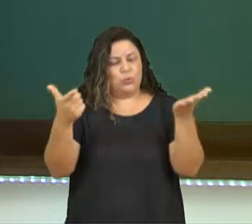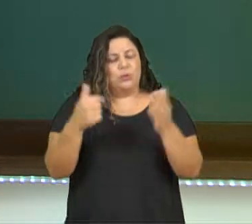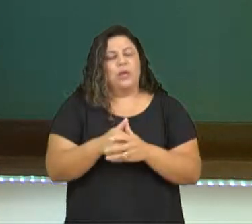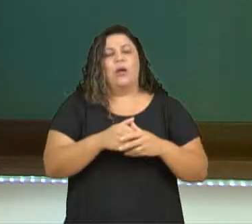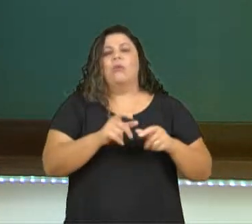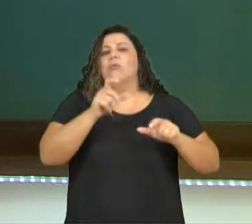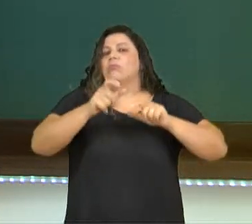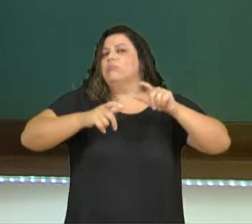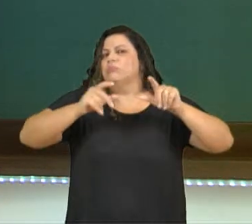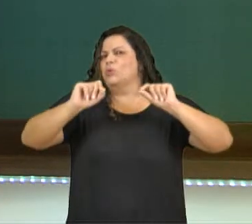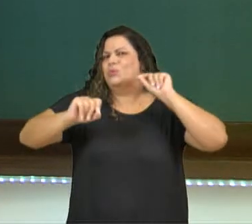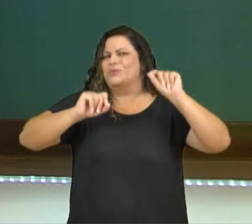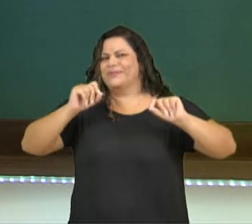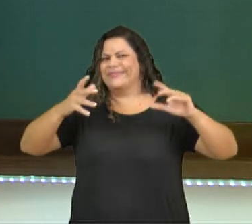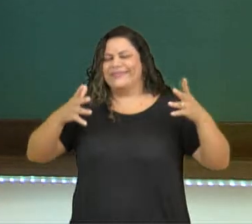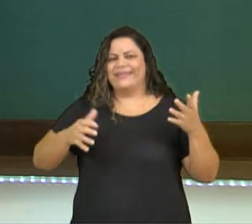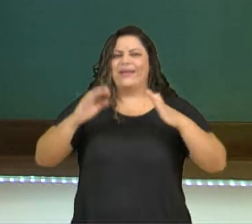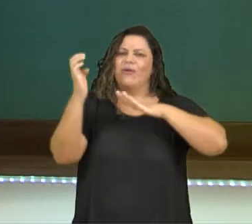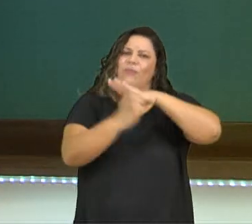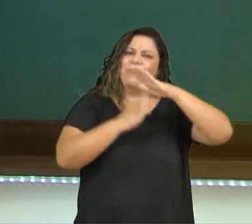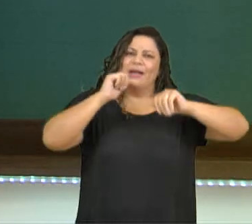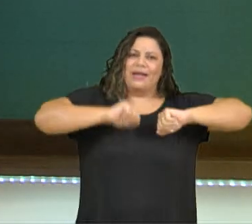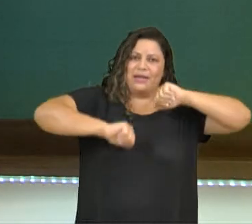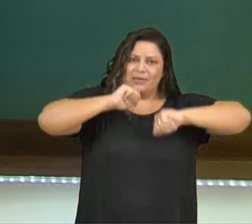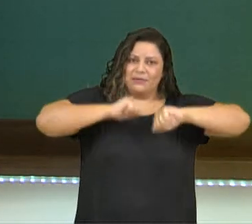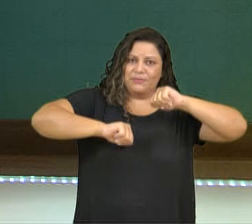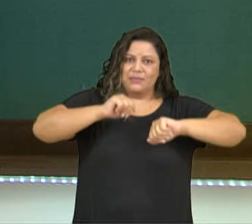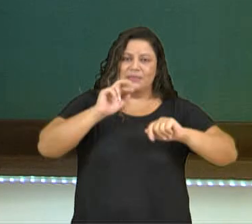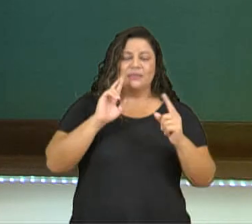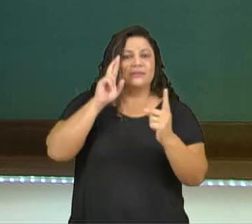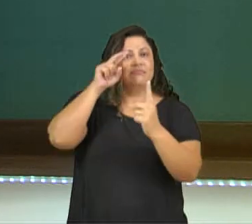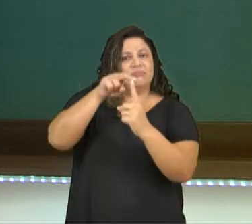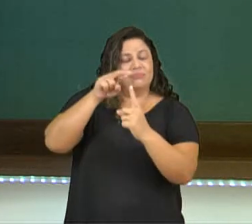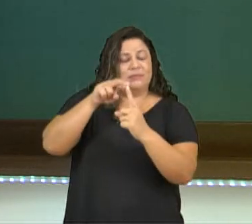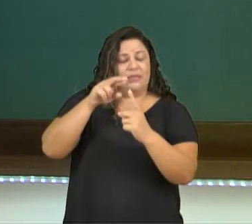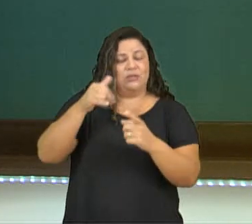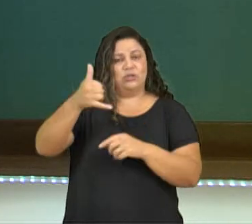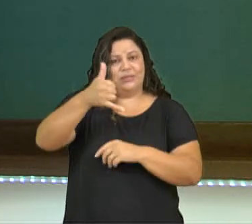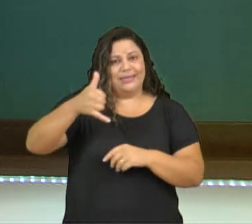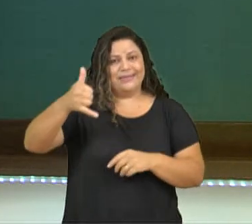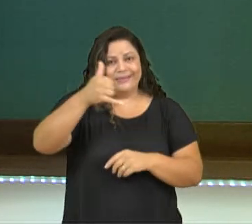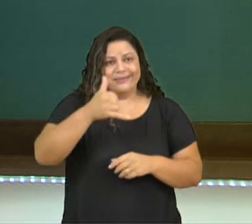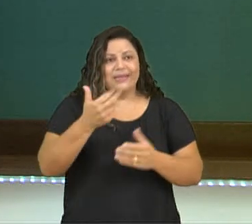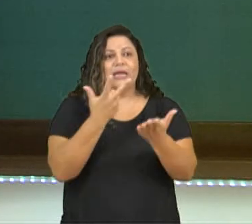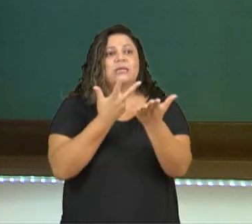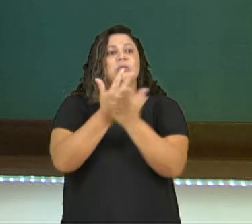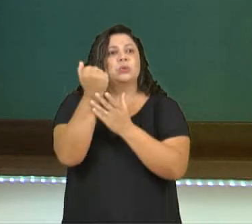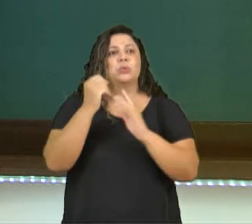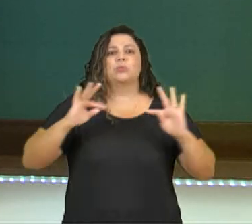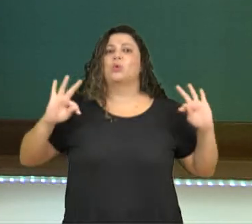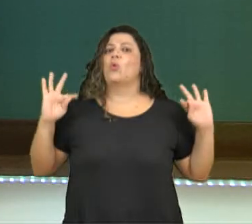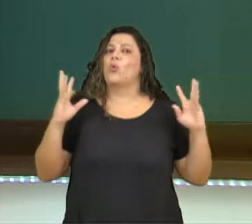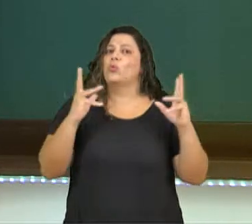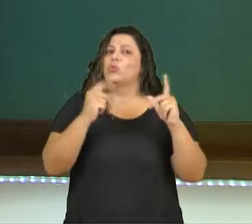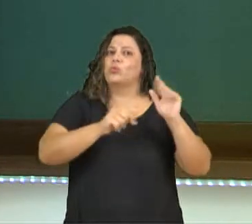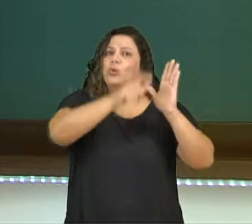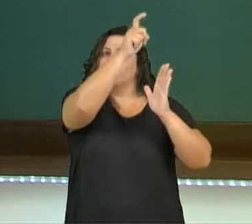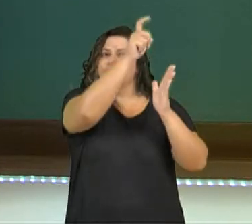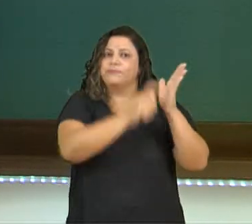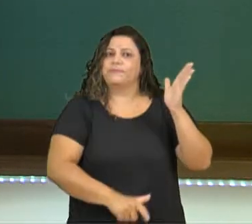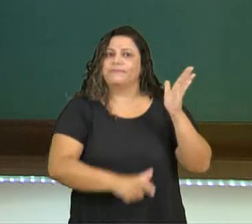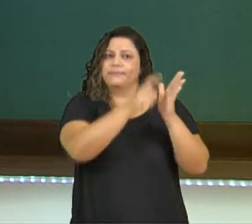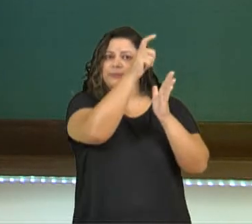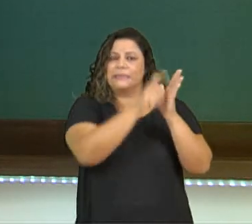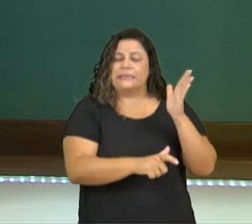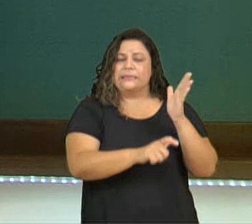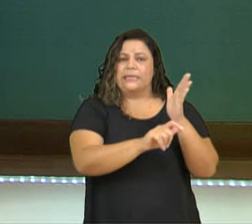uma empresa que é representante de uma marca de azeite de oliva, comprou toda esta página do jornal e